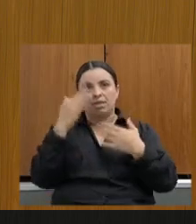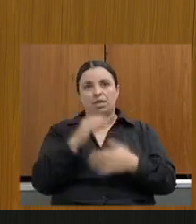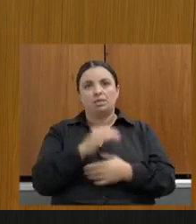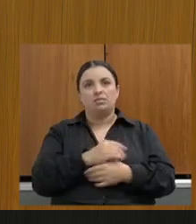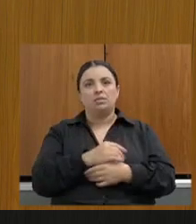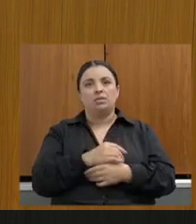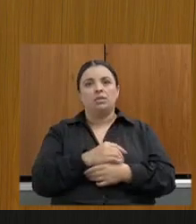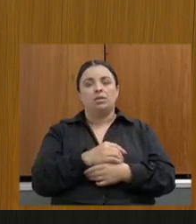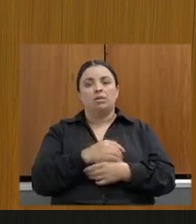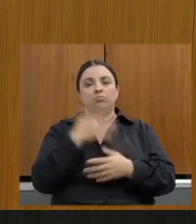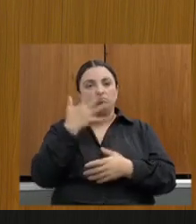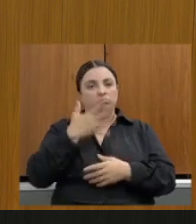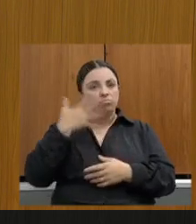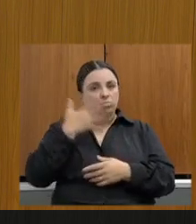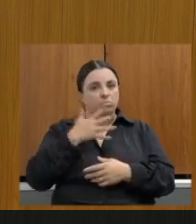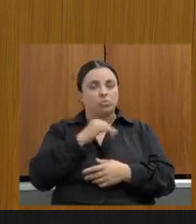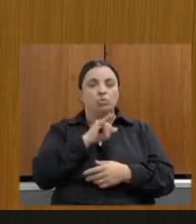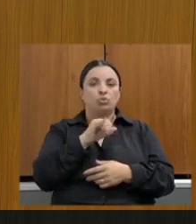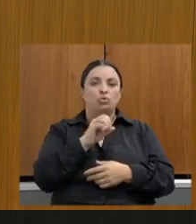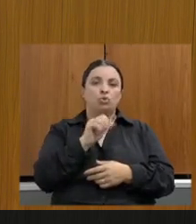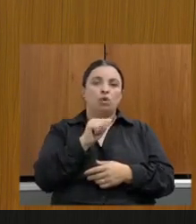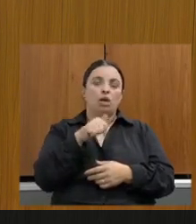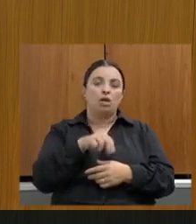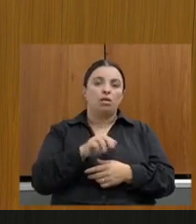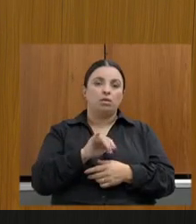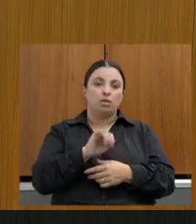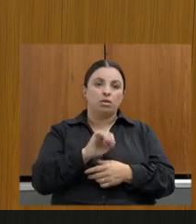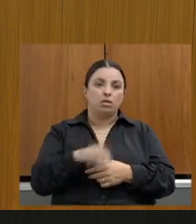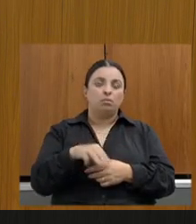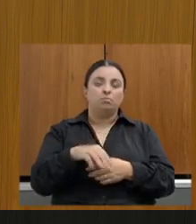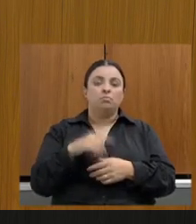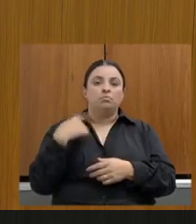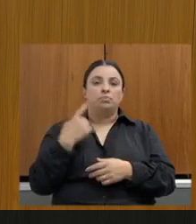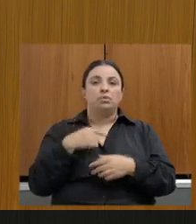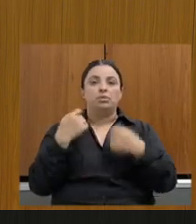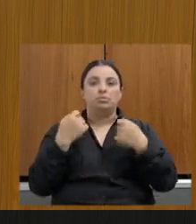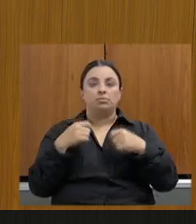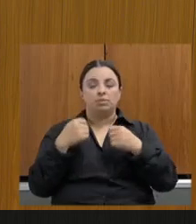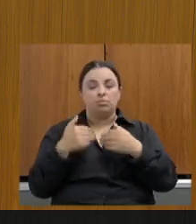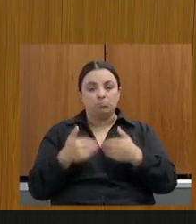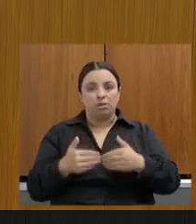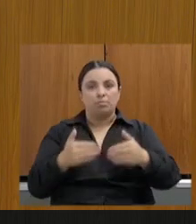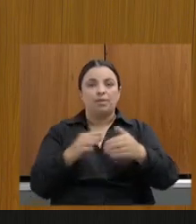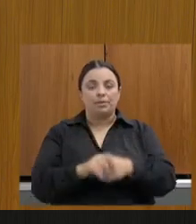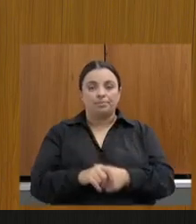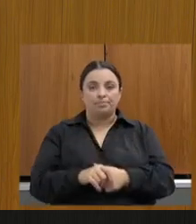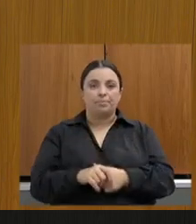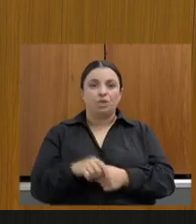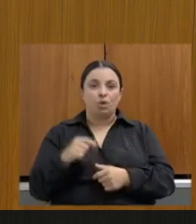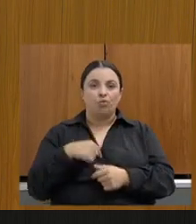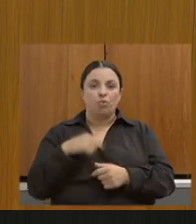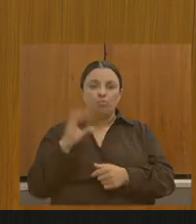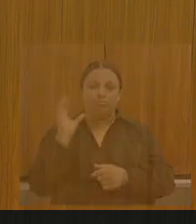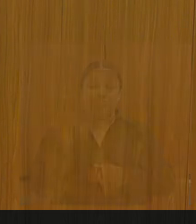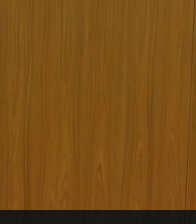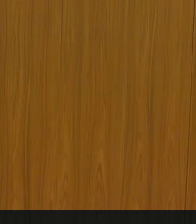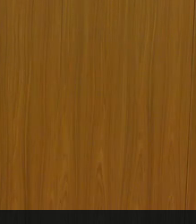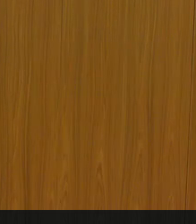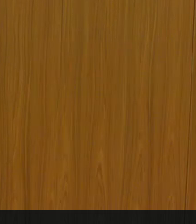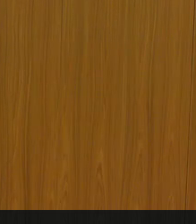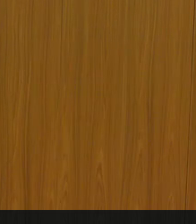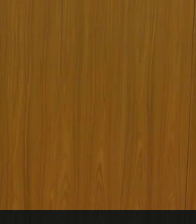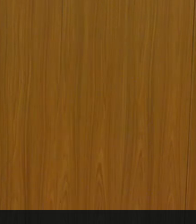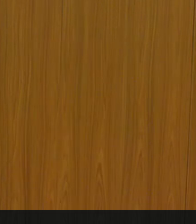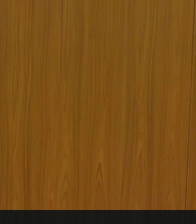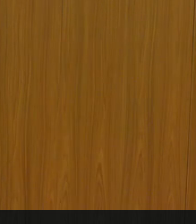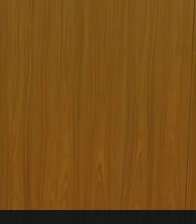Doutor Joaquim é nós precisamos caminhar acelerar que eu vou deixar de fazer algumas outras perguntas vamos tratar em